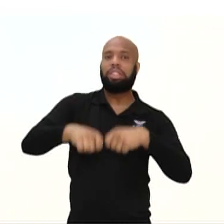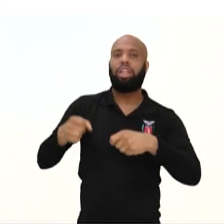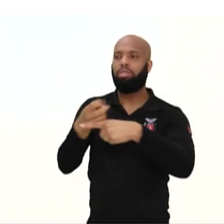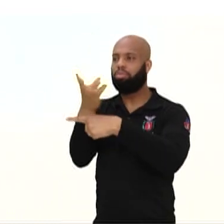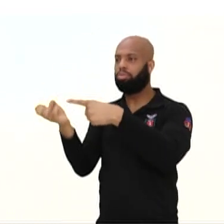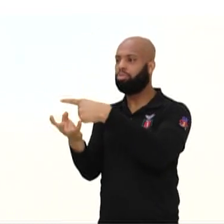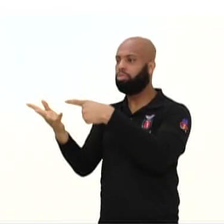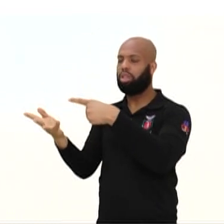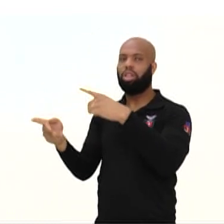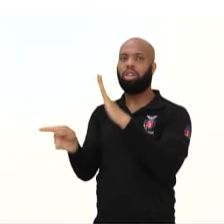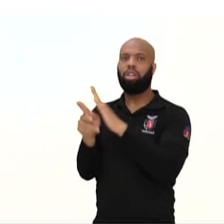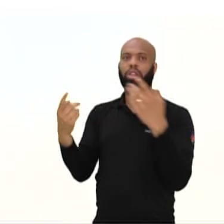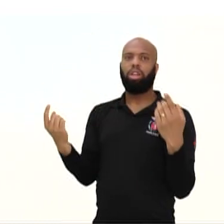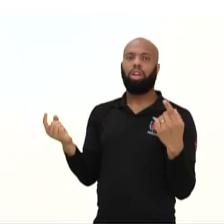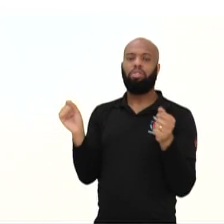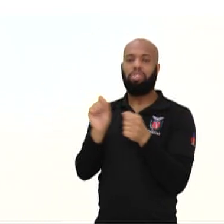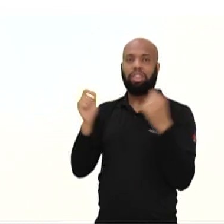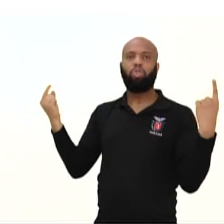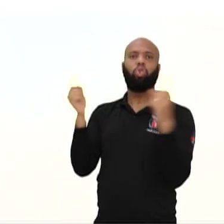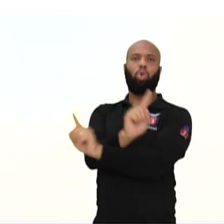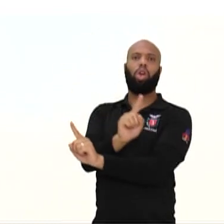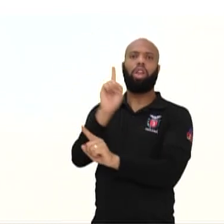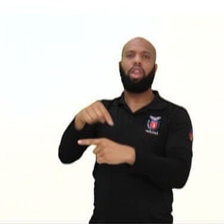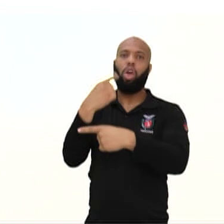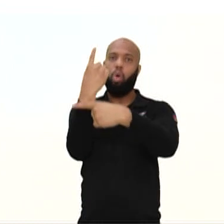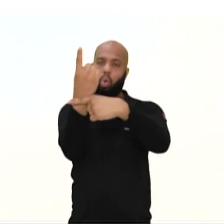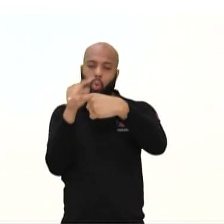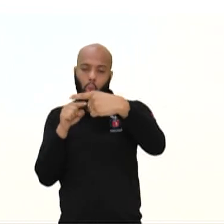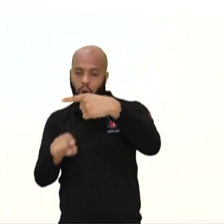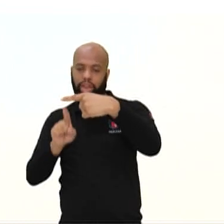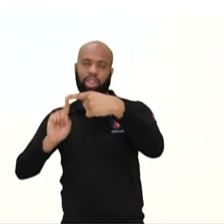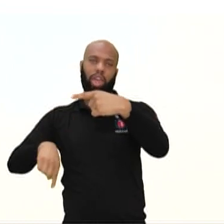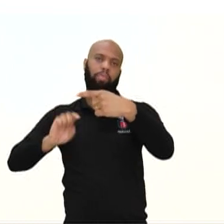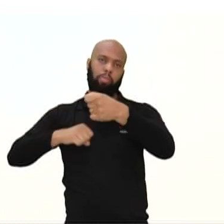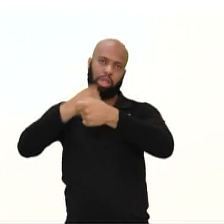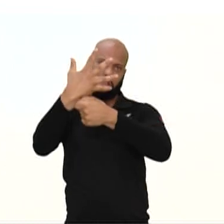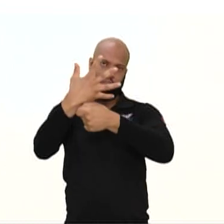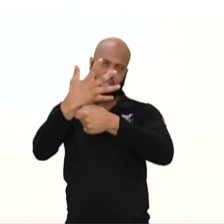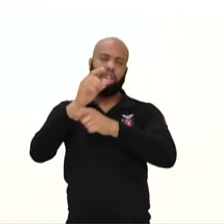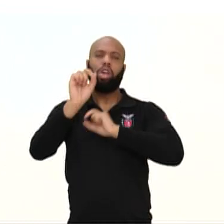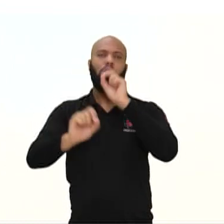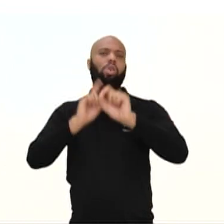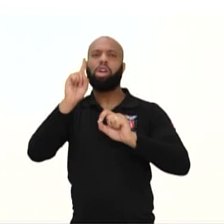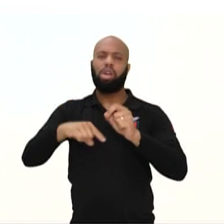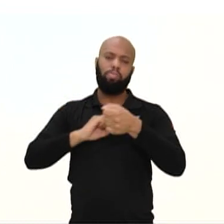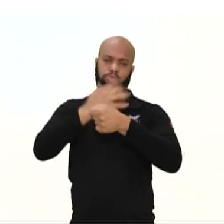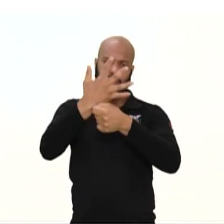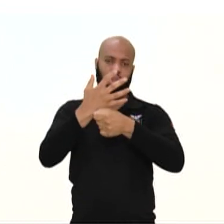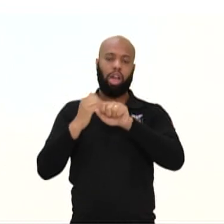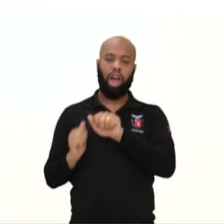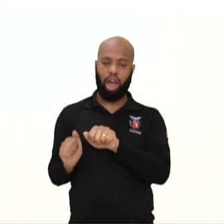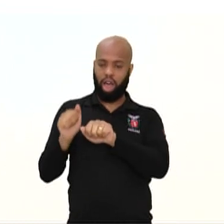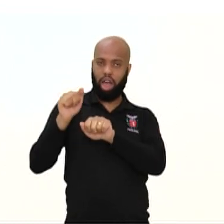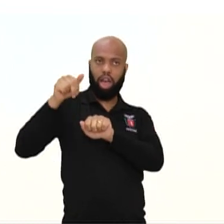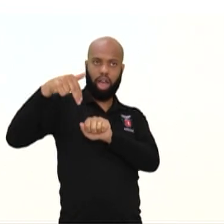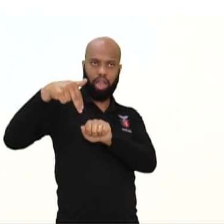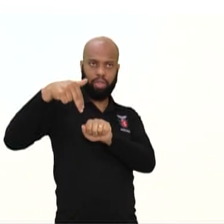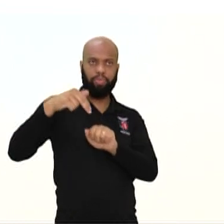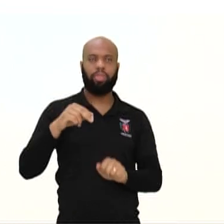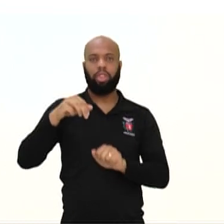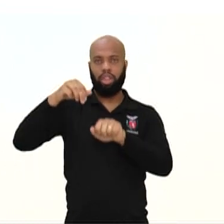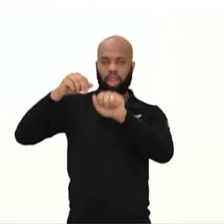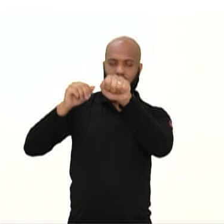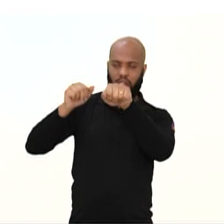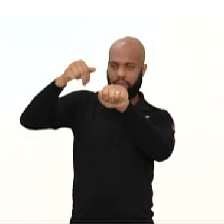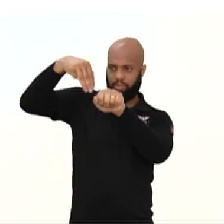é o inverso, 1 sobre a potência. E qual é a potência? A elevado a m. Eu sempre digo assim que esse